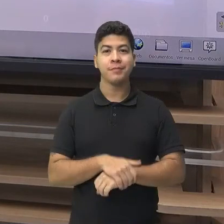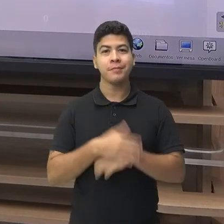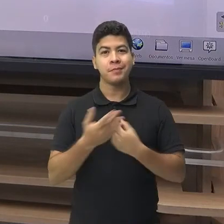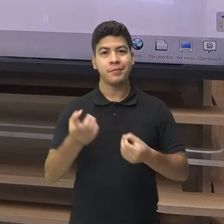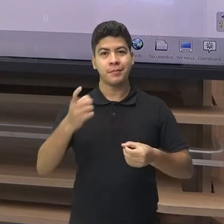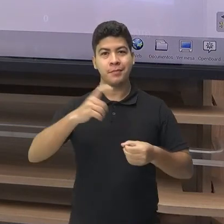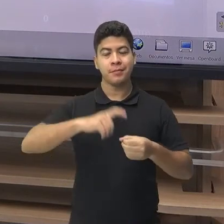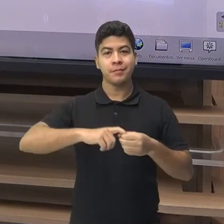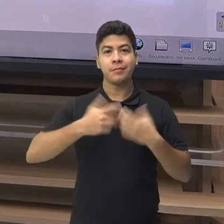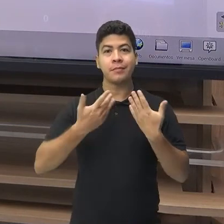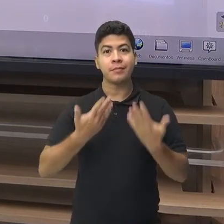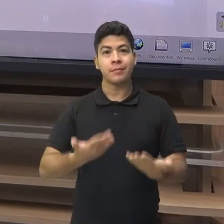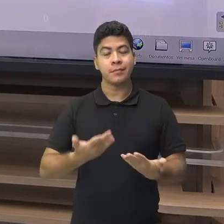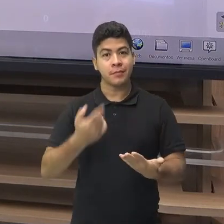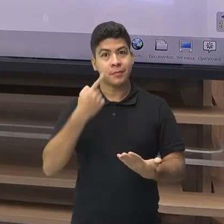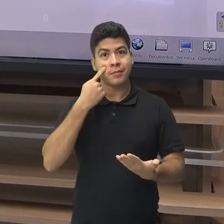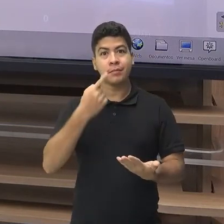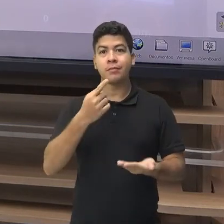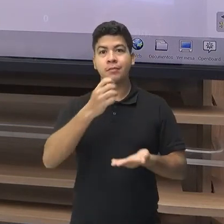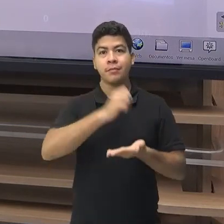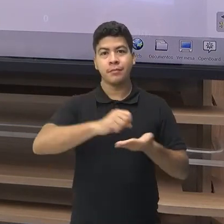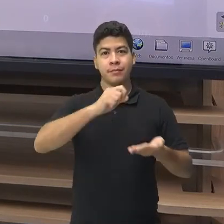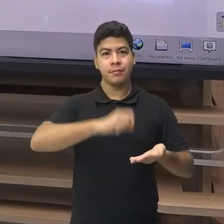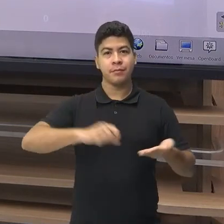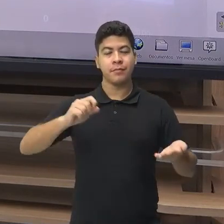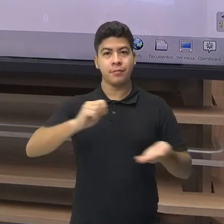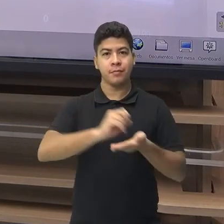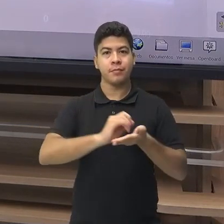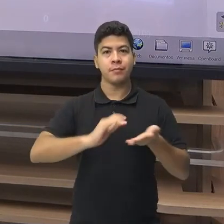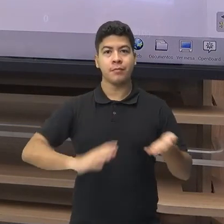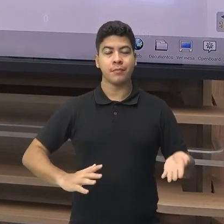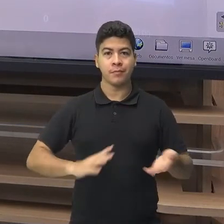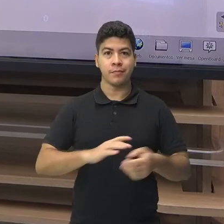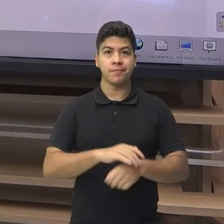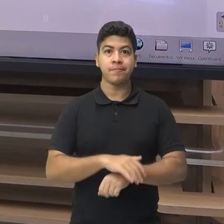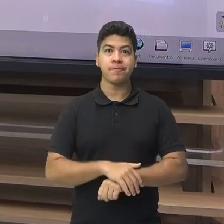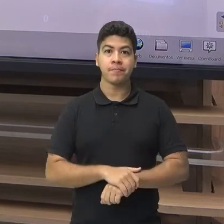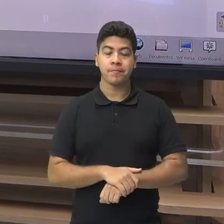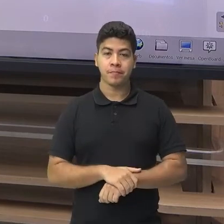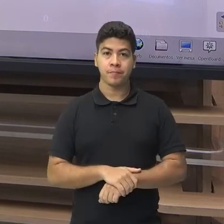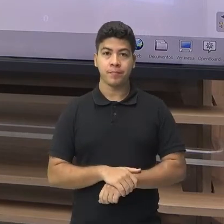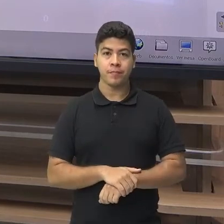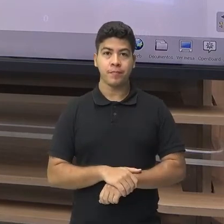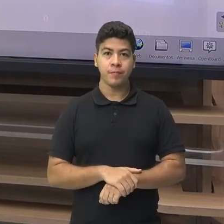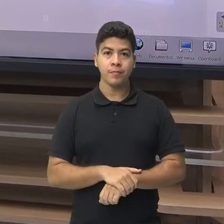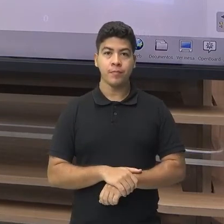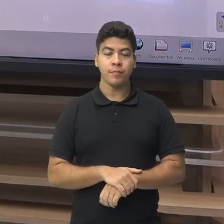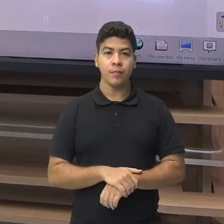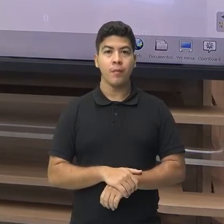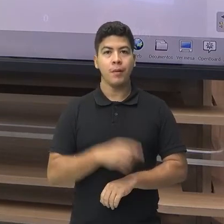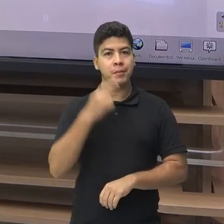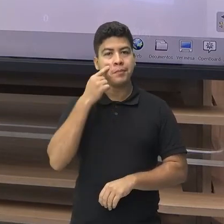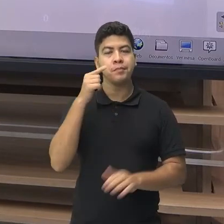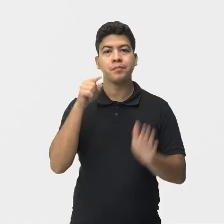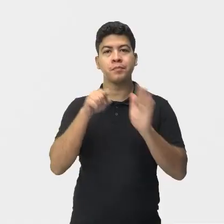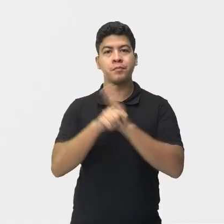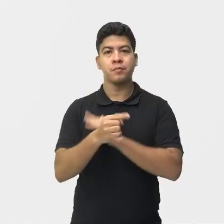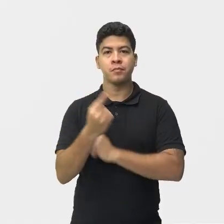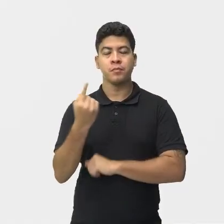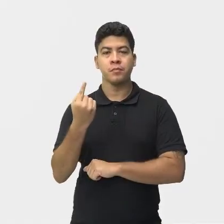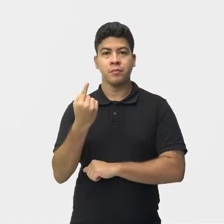Muito bem, pessoal, estamos de volta agora para fazermos aí a correção da nossa dinâmica local interativa. Então vamos aqui na primeira